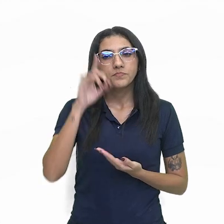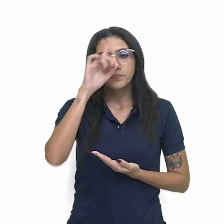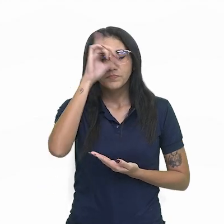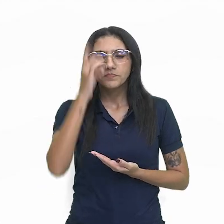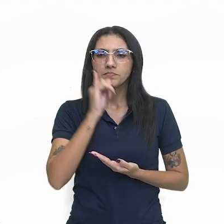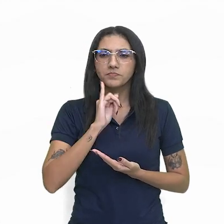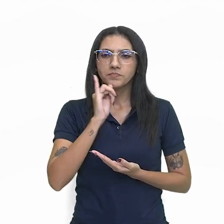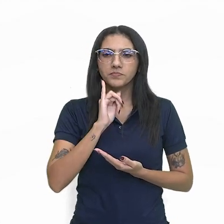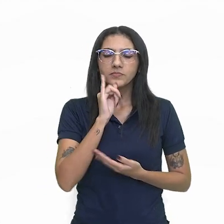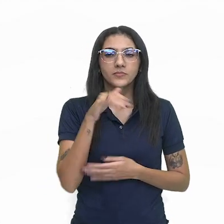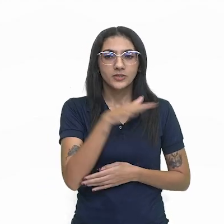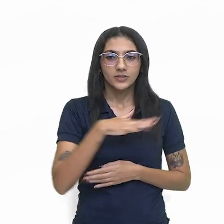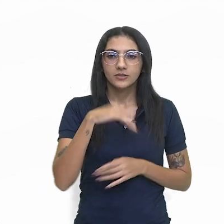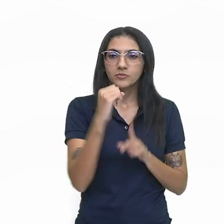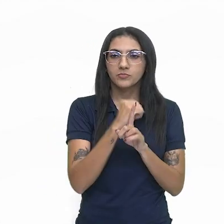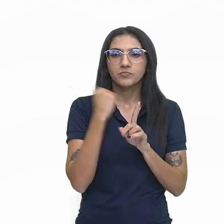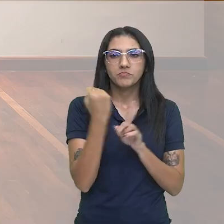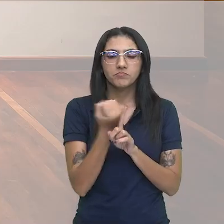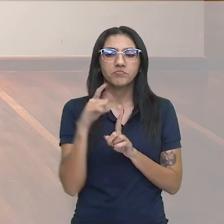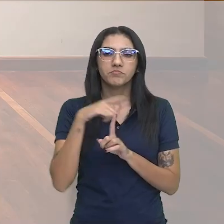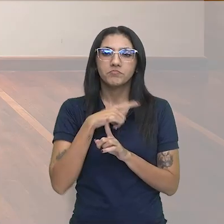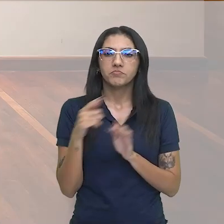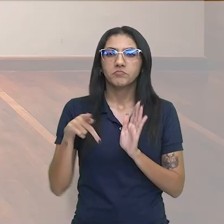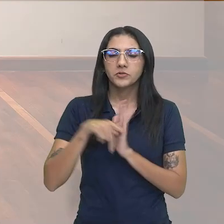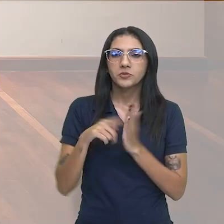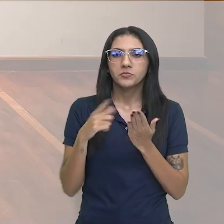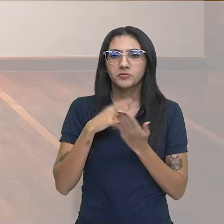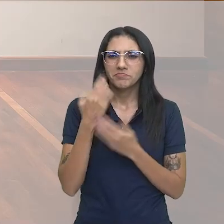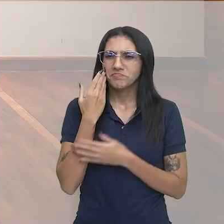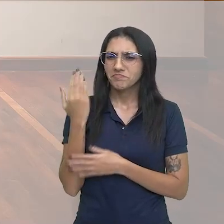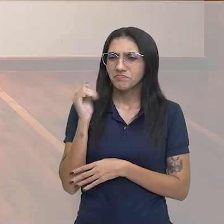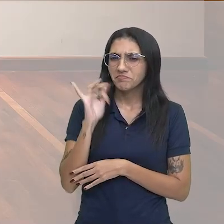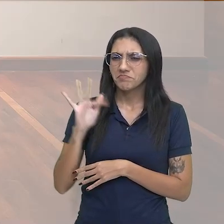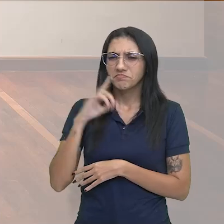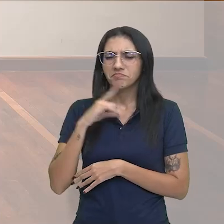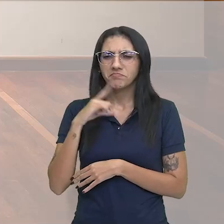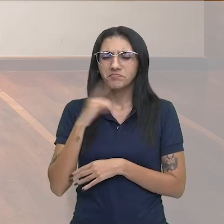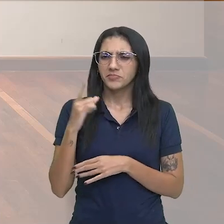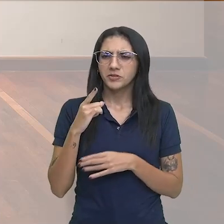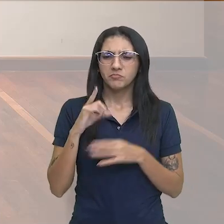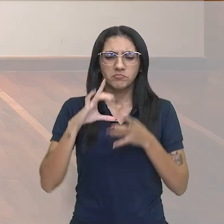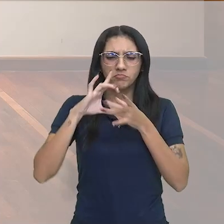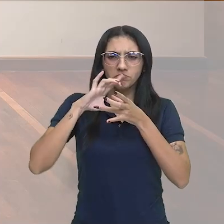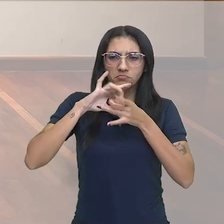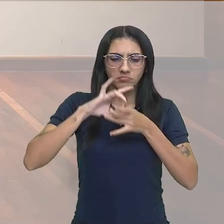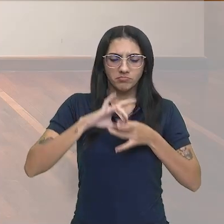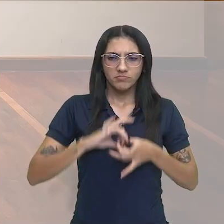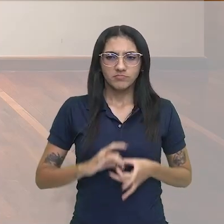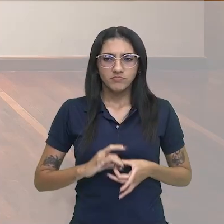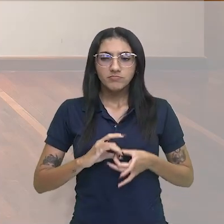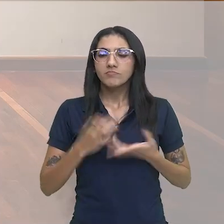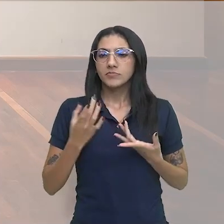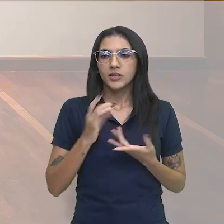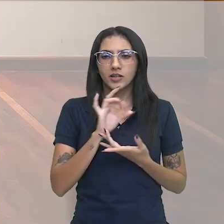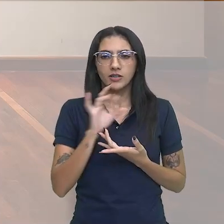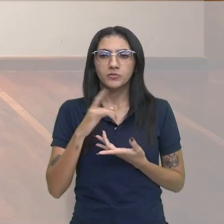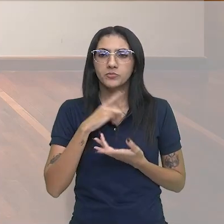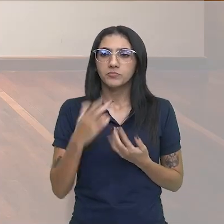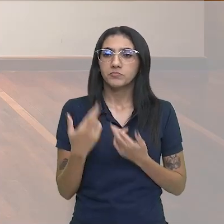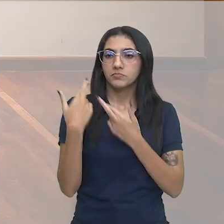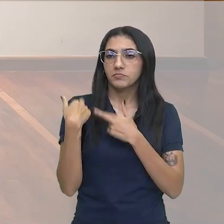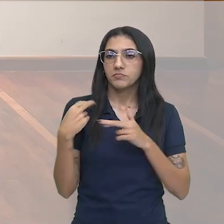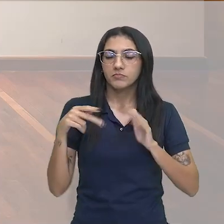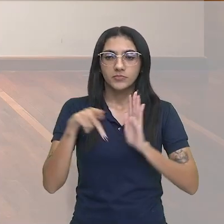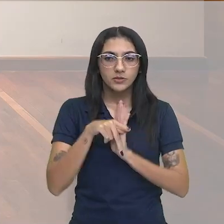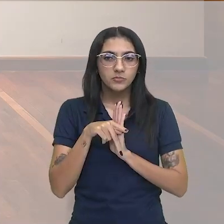máquina, né? um mecanismo que os órgãos todos se entrelaçam e a partir daí cada um tem a sua